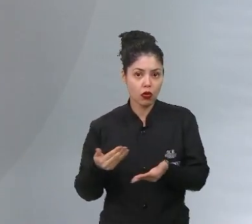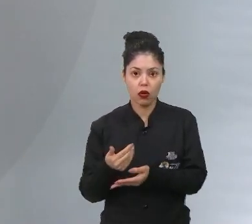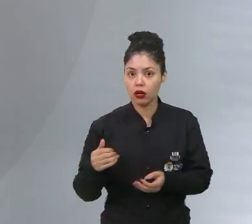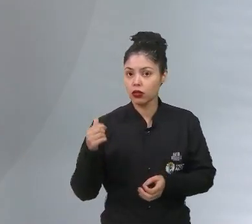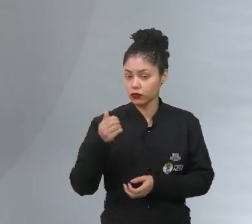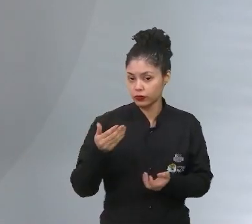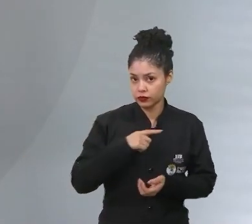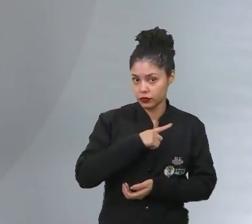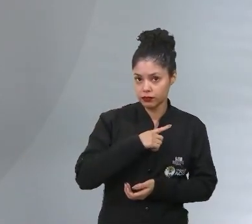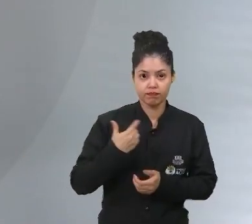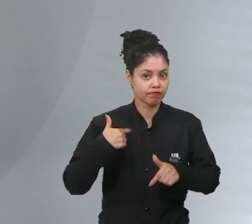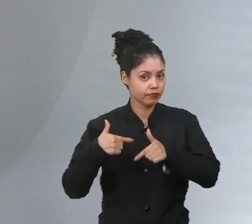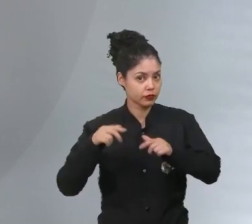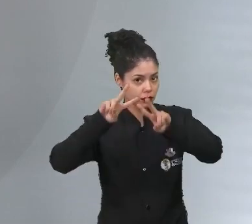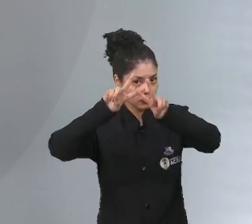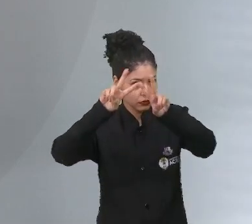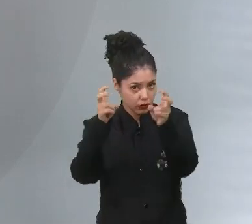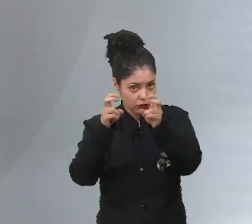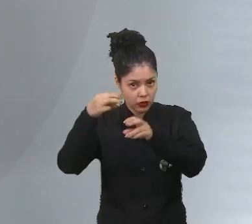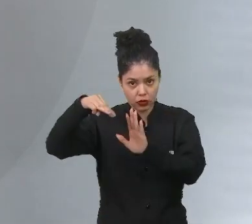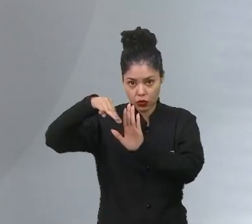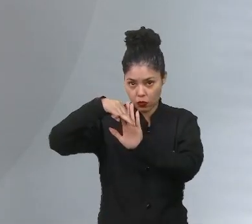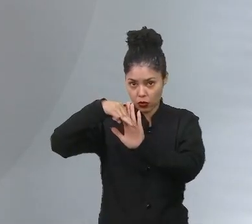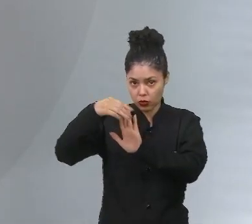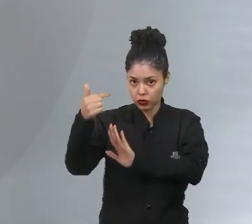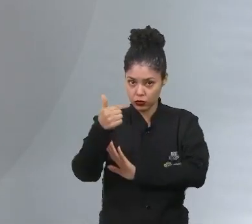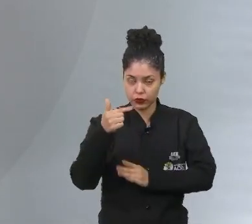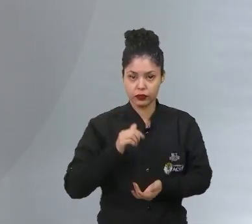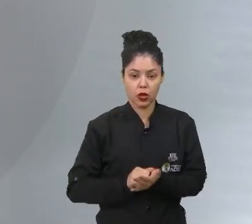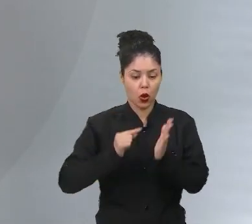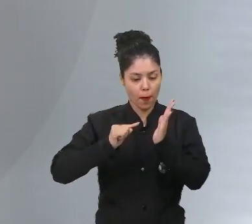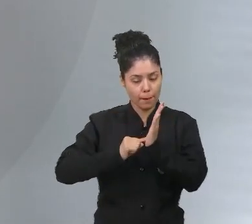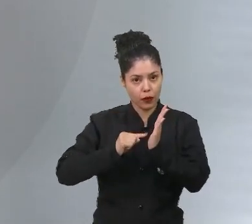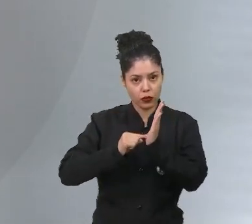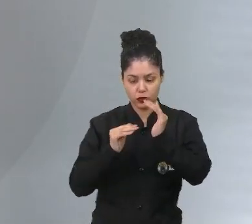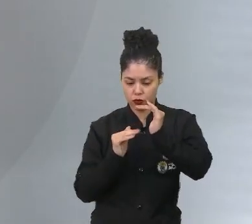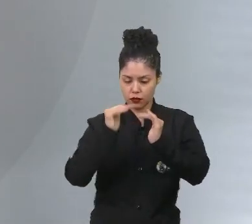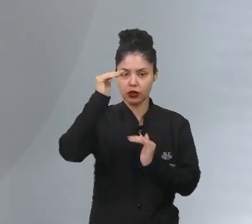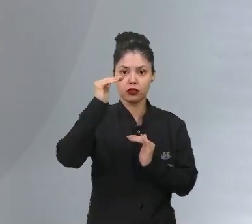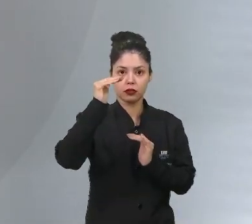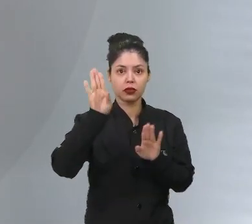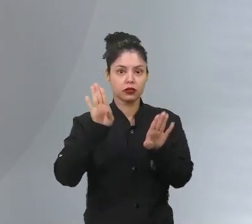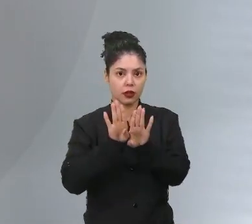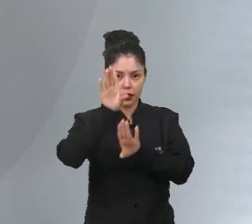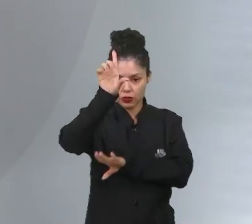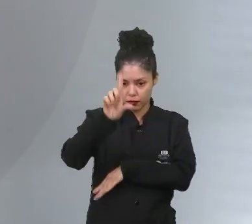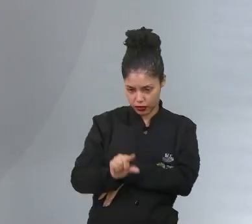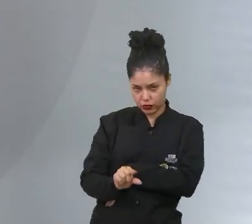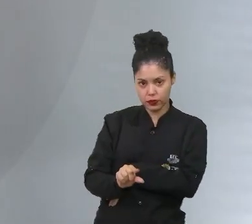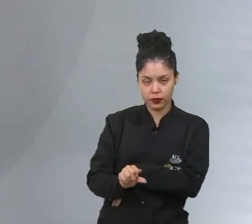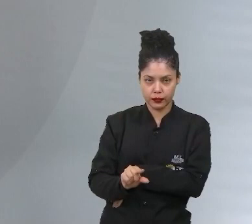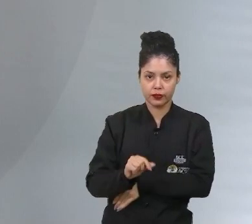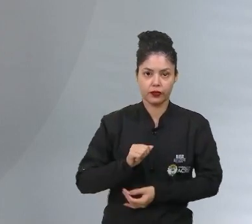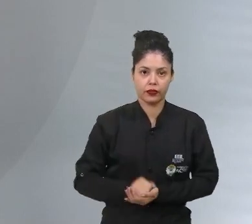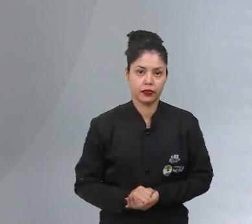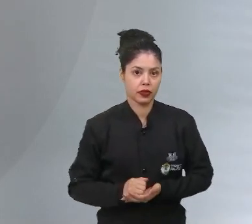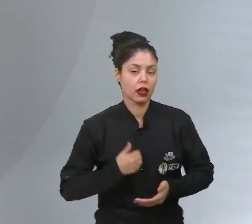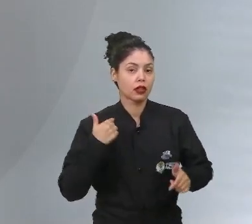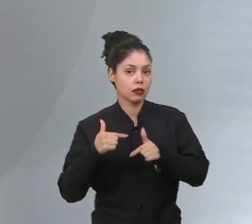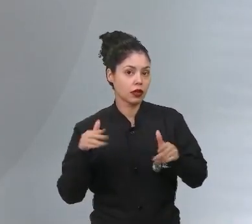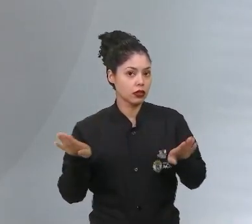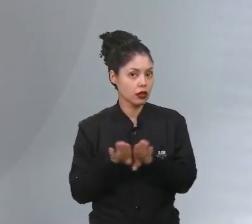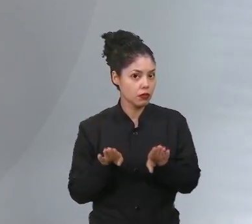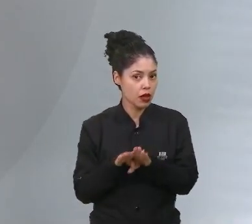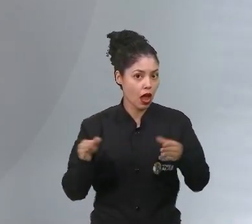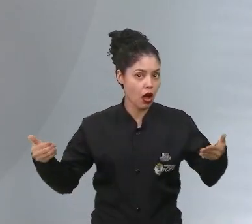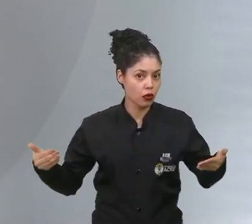2. O foco da aula de hoje é trabalhar com a ideia de ponto de máximo e ponto de mínimo. Também trabalhar com a ideia dos